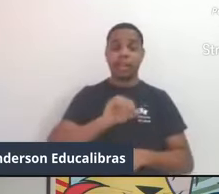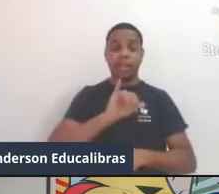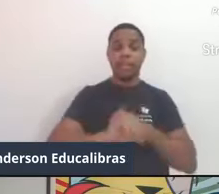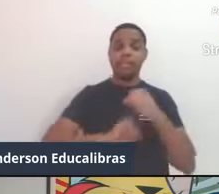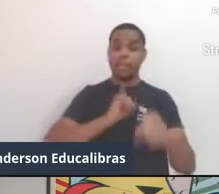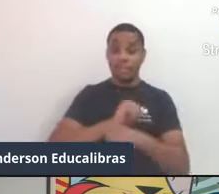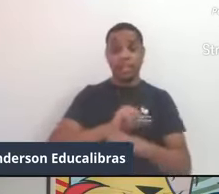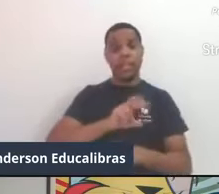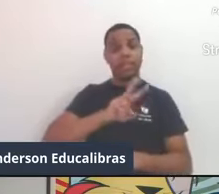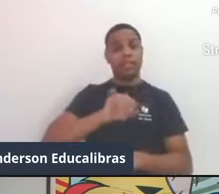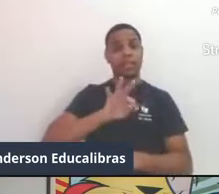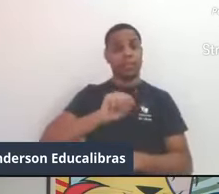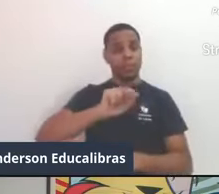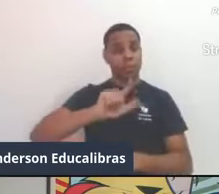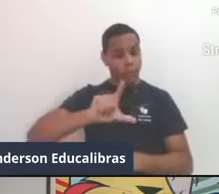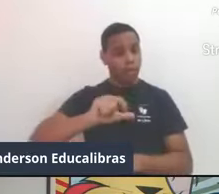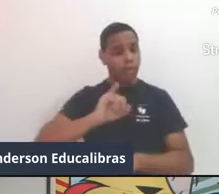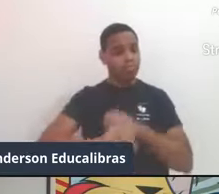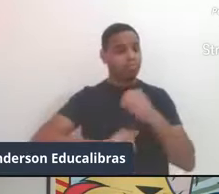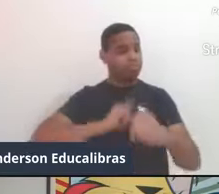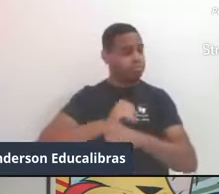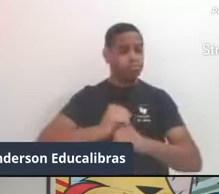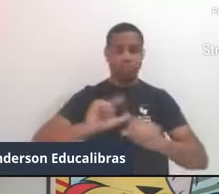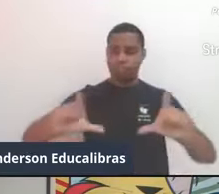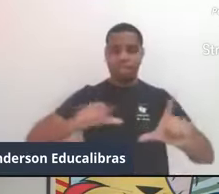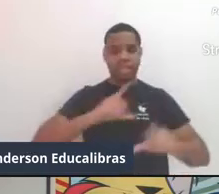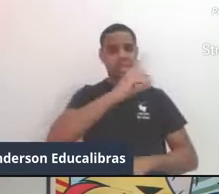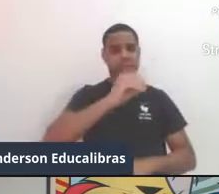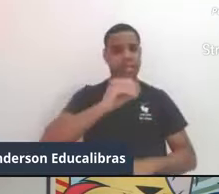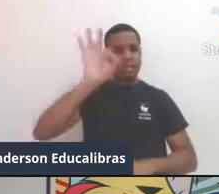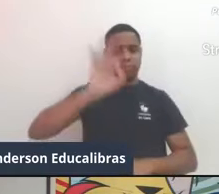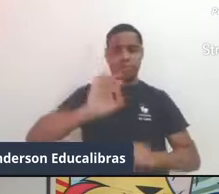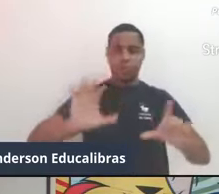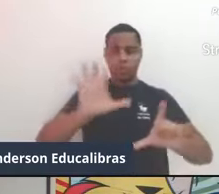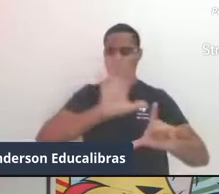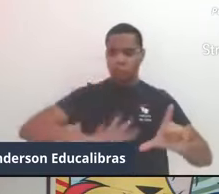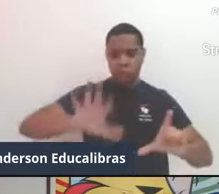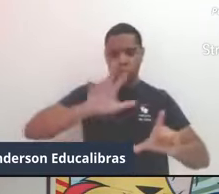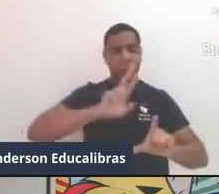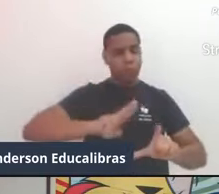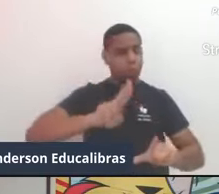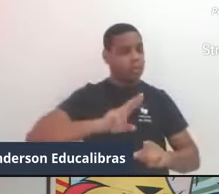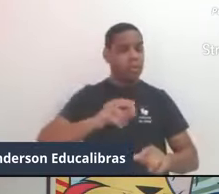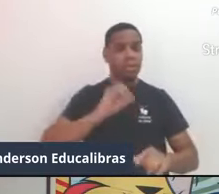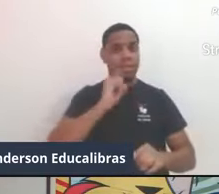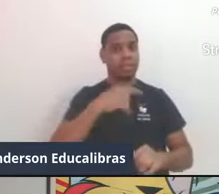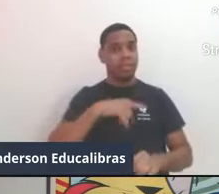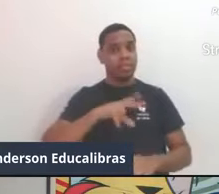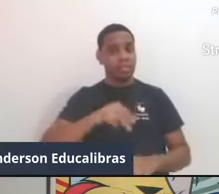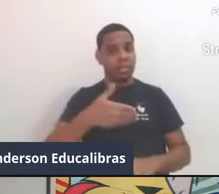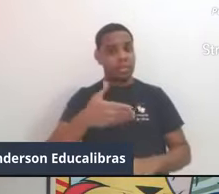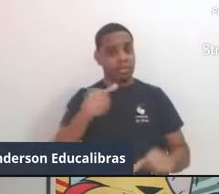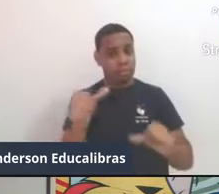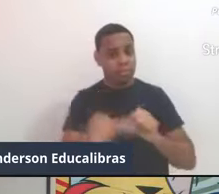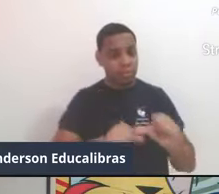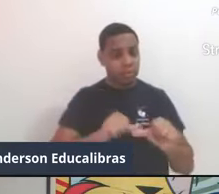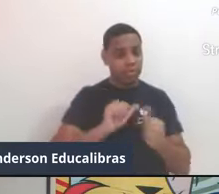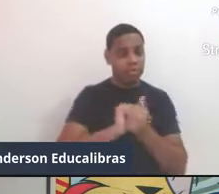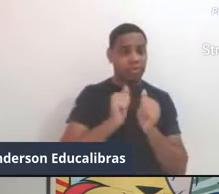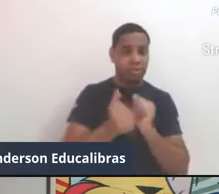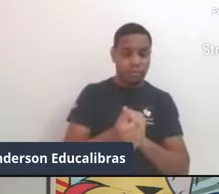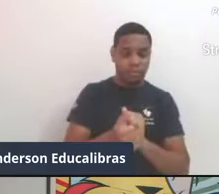estamos programando para ser totalmente virtual. Né? Se tiver alguma mudança, a gente faz alguma adequação para